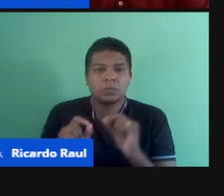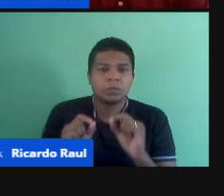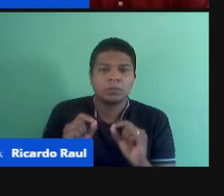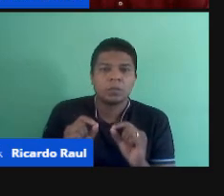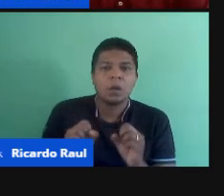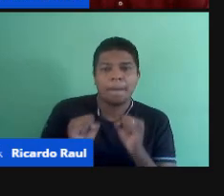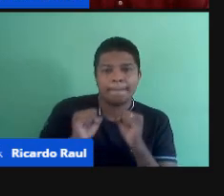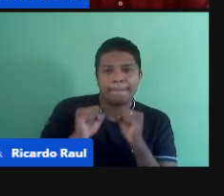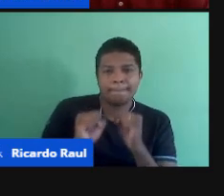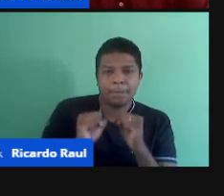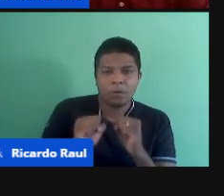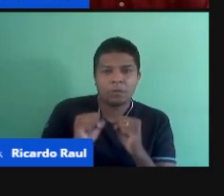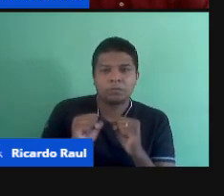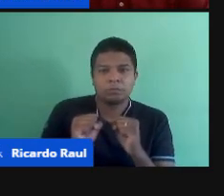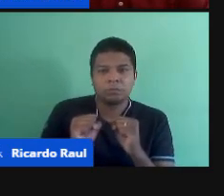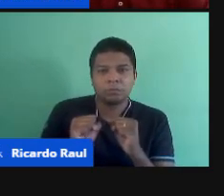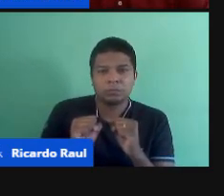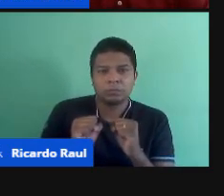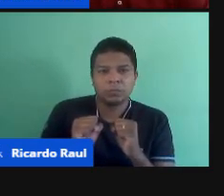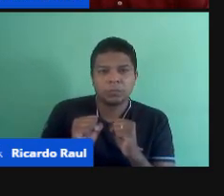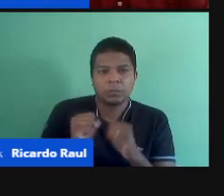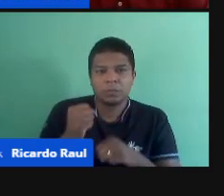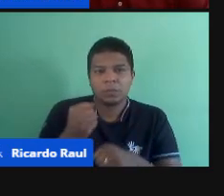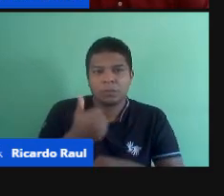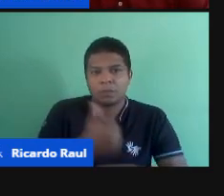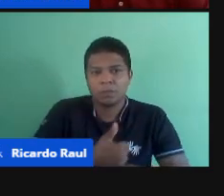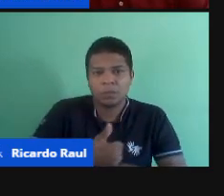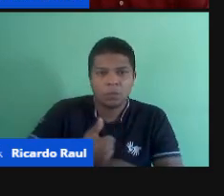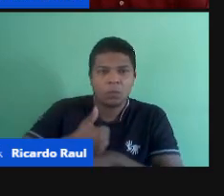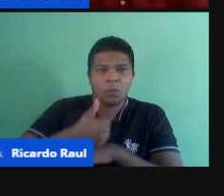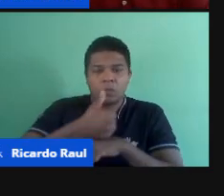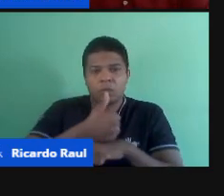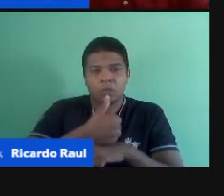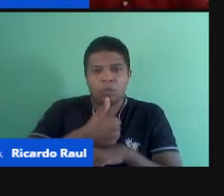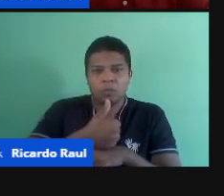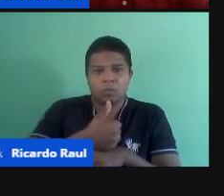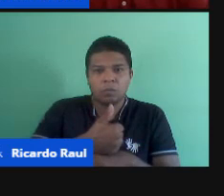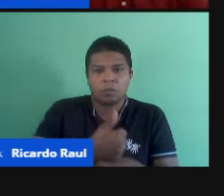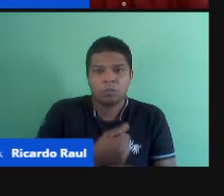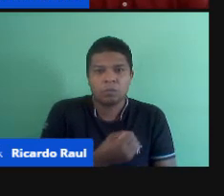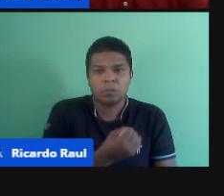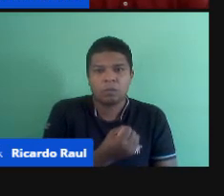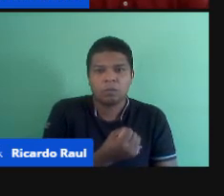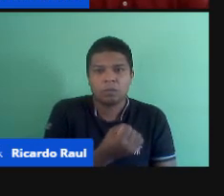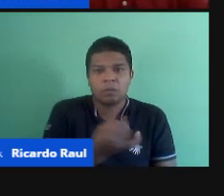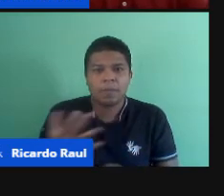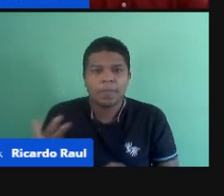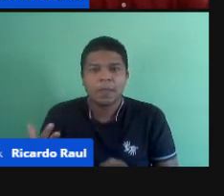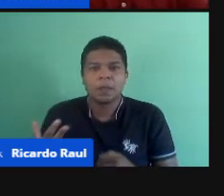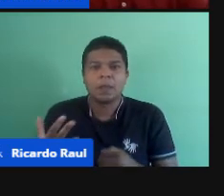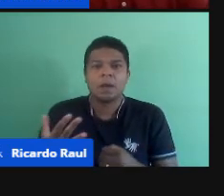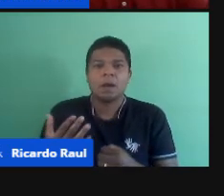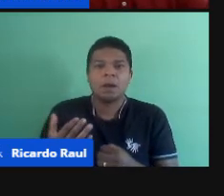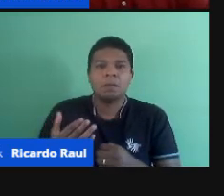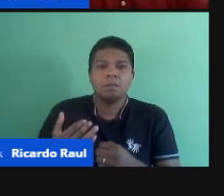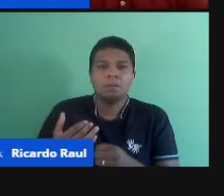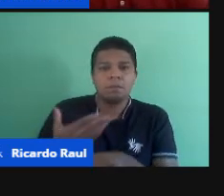pode ter qualitativo, quantitativo na prática desportiva. E ele